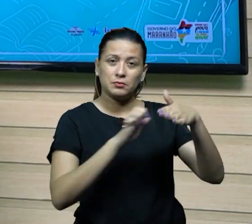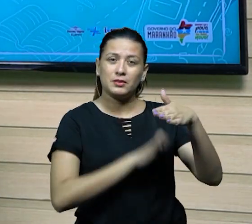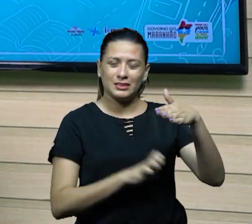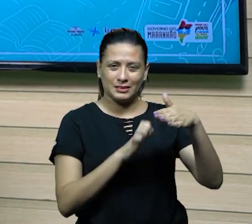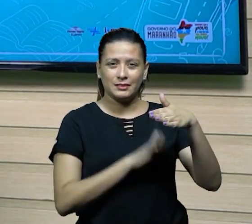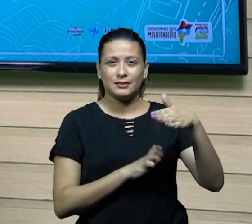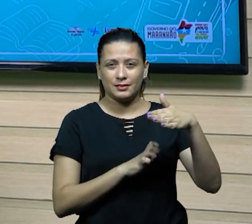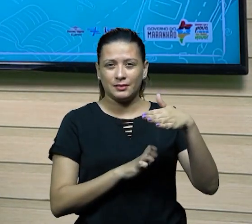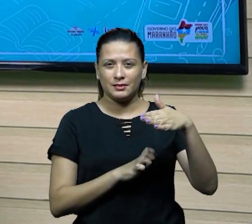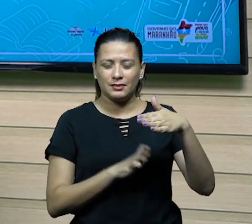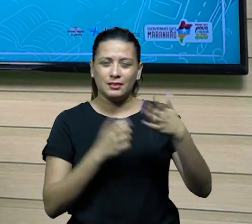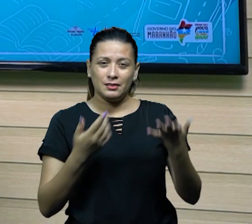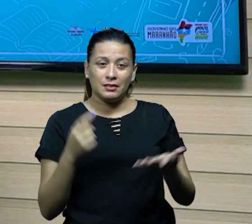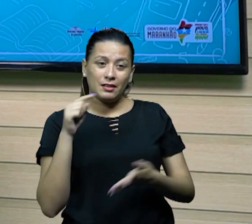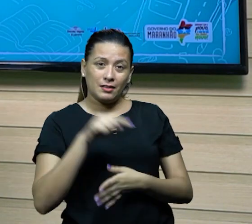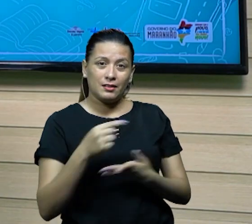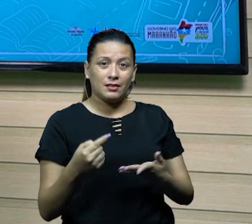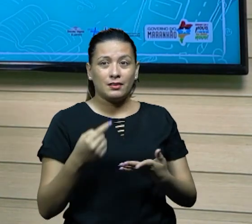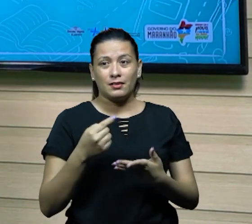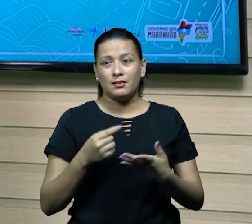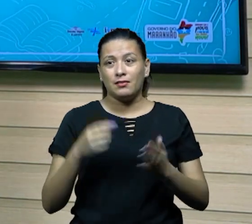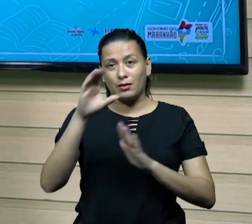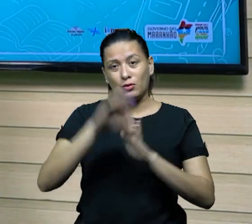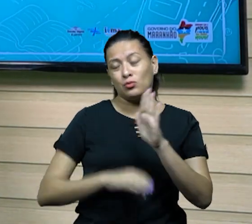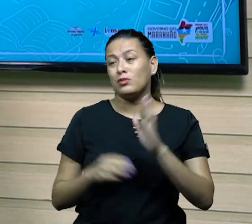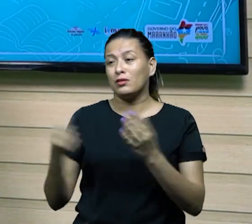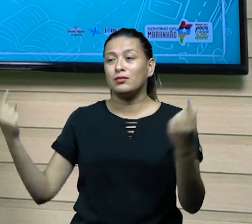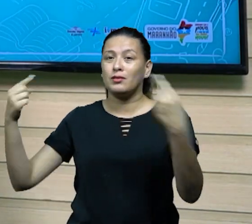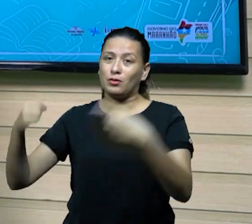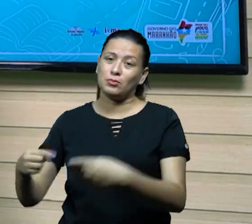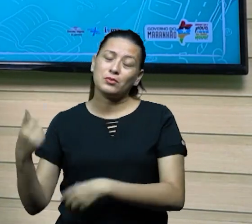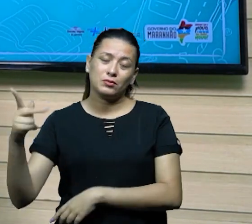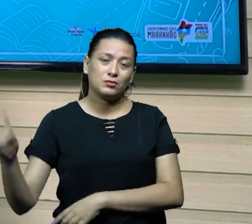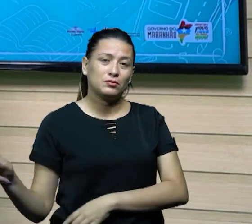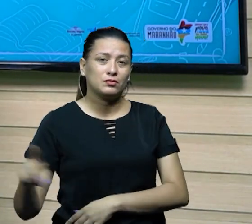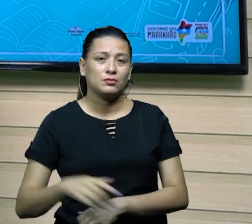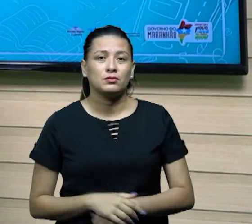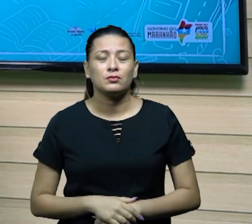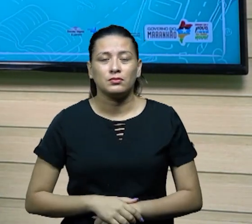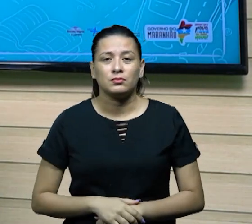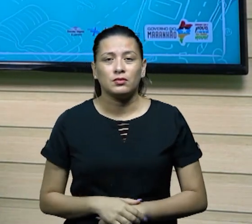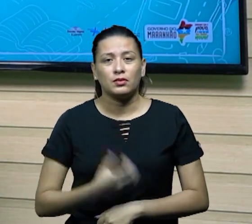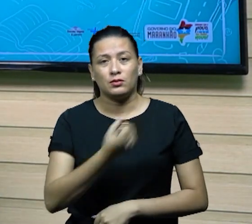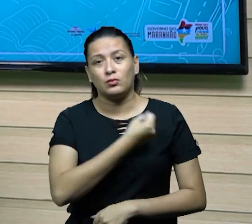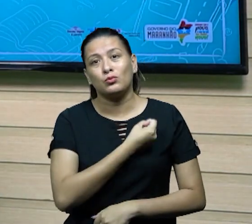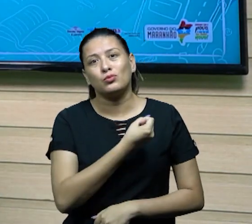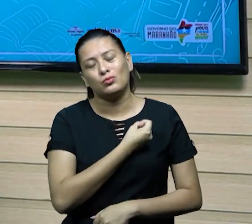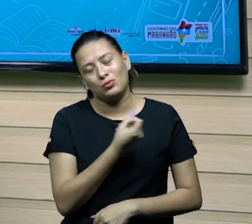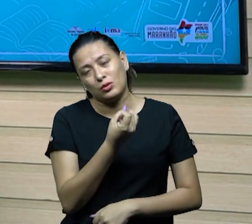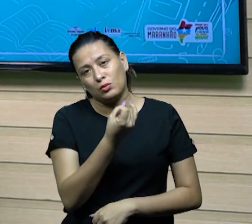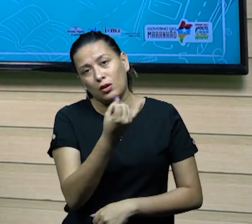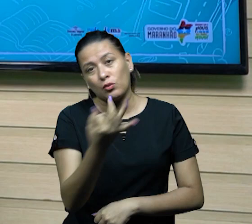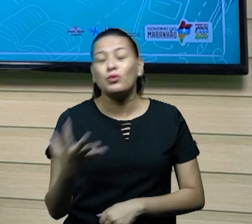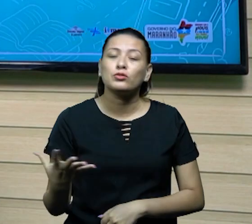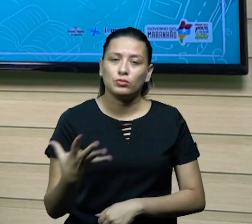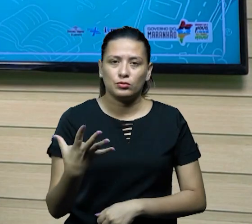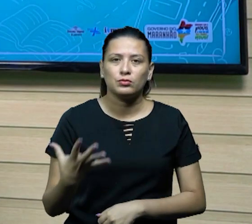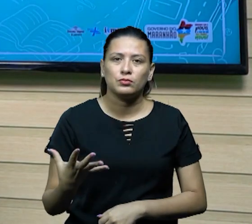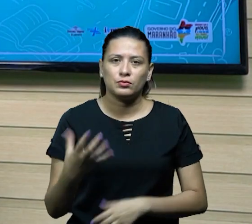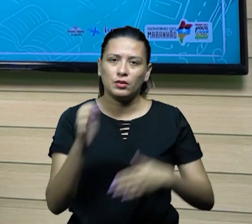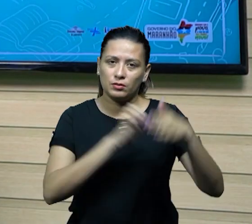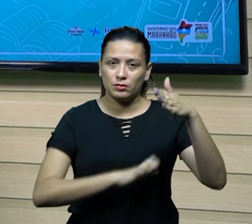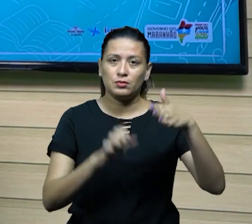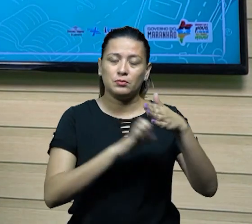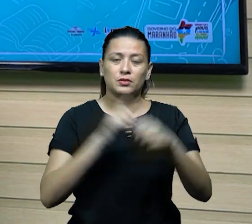tornar empregado de uma empresa. Então ele vai entregar o currículo dele e competir contigo. E o número de empresas diminuiu. Então eu não tenho mais 100 empresas